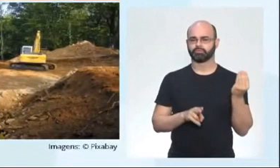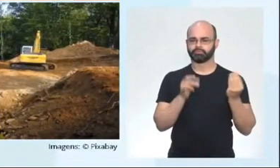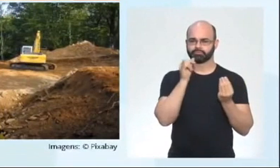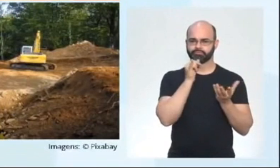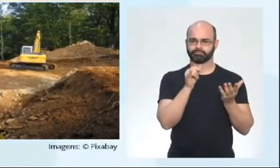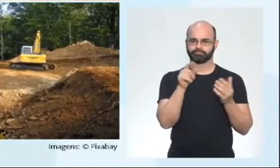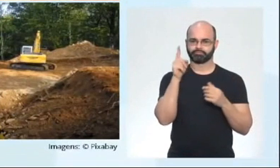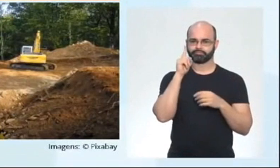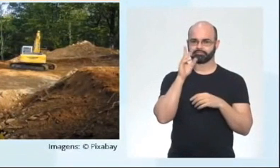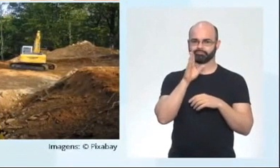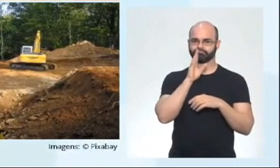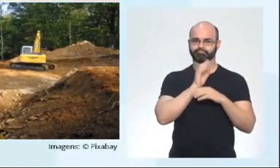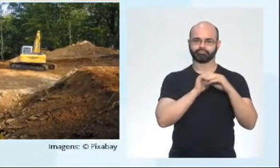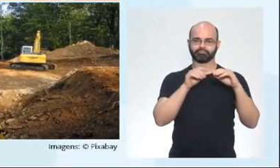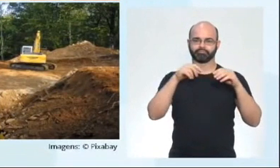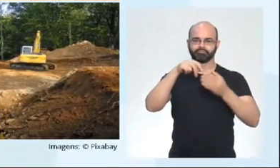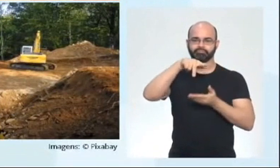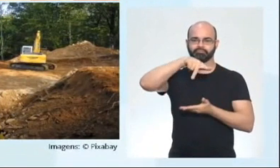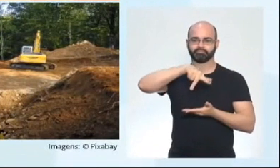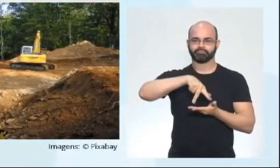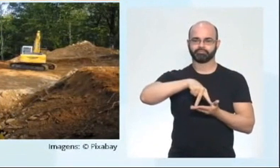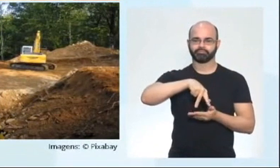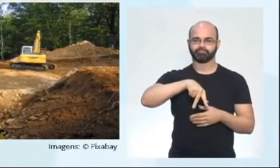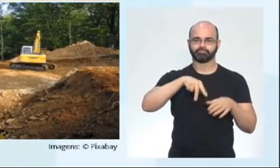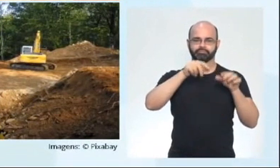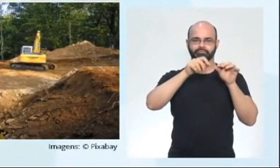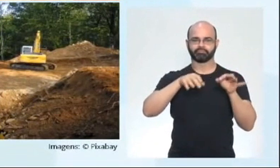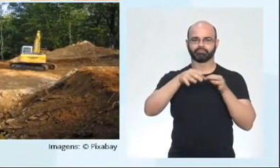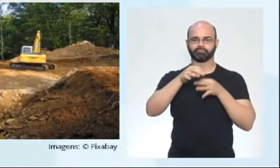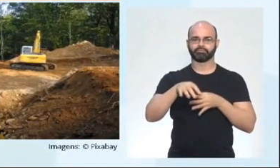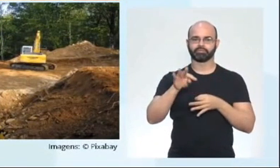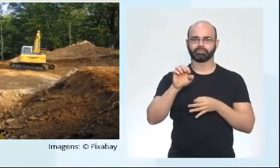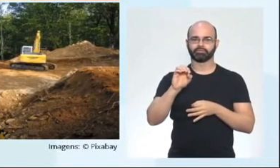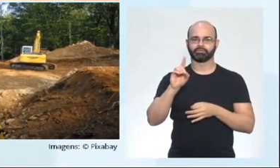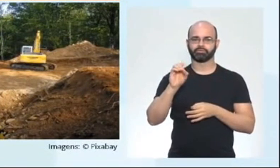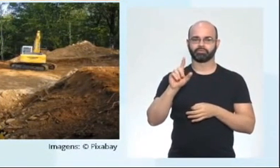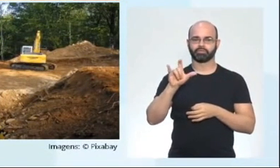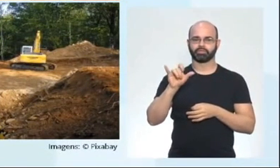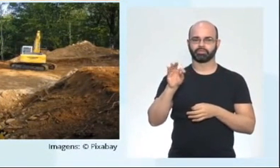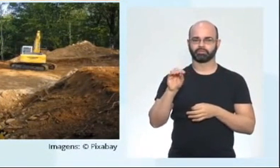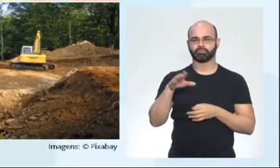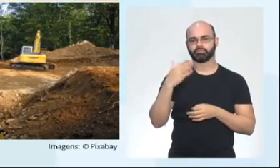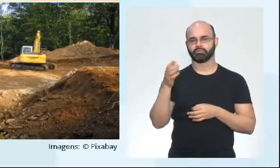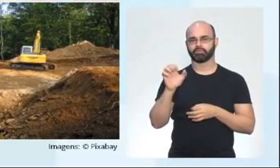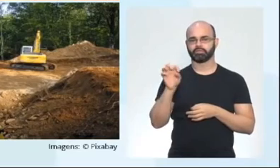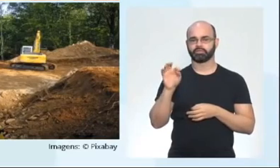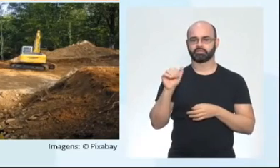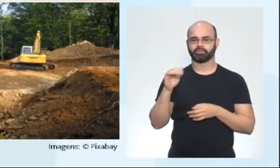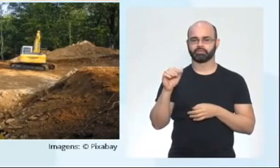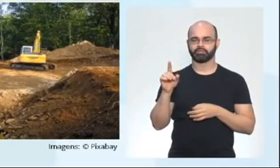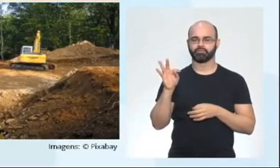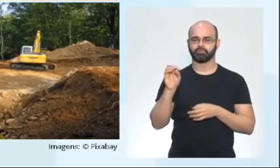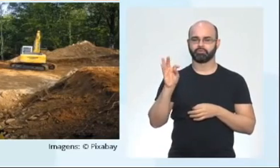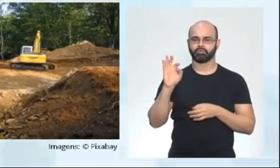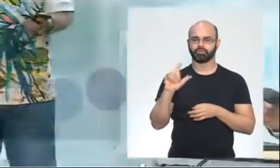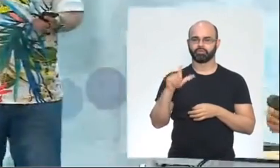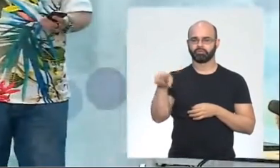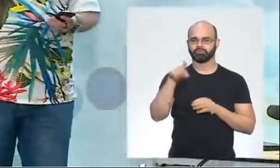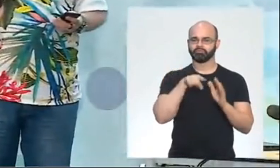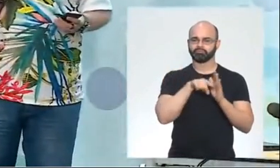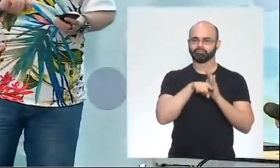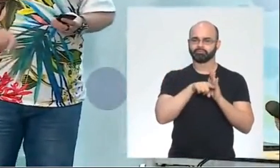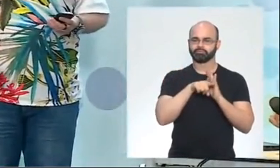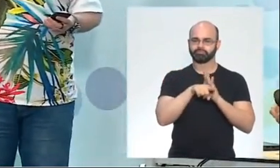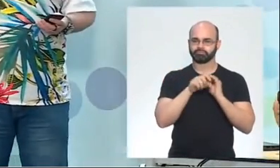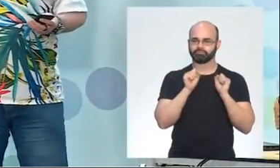aí das curvas de nível, o teodolito e a estação total. Estudem, né, pesquisem sobre esses dois